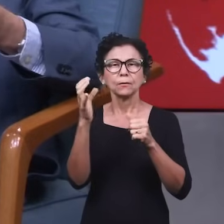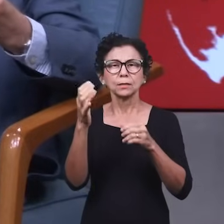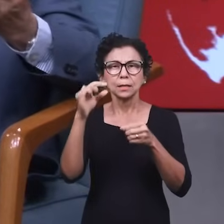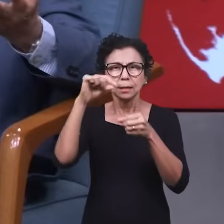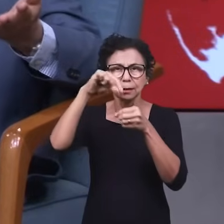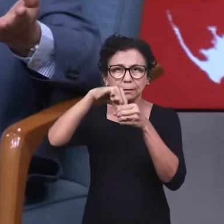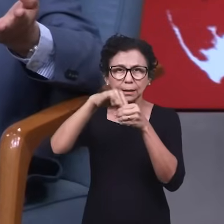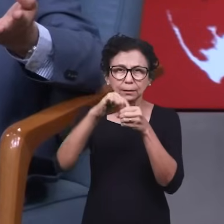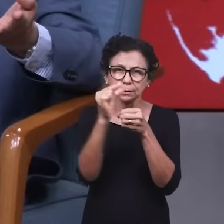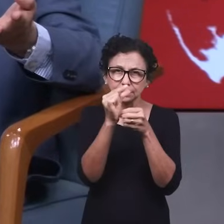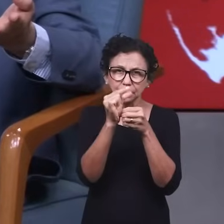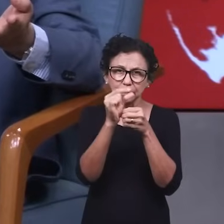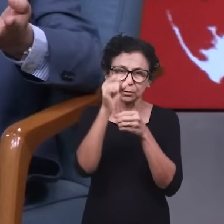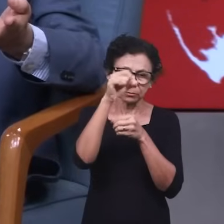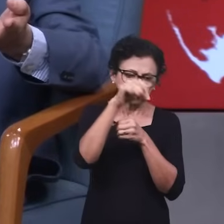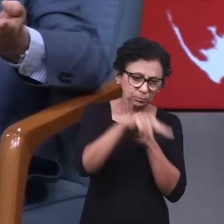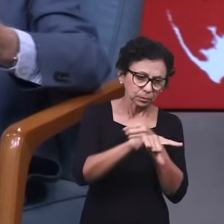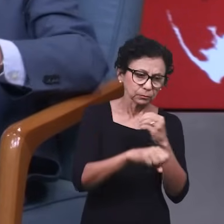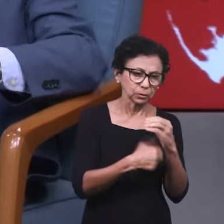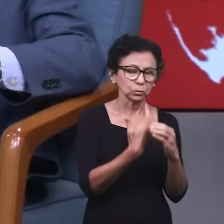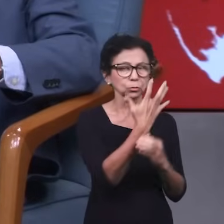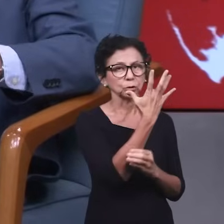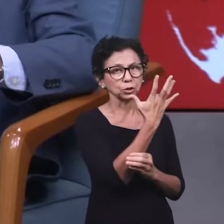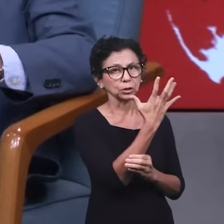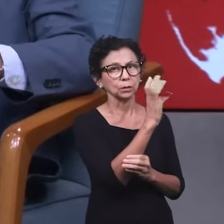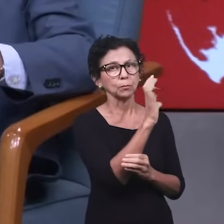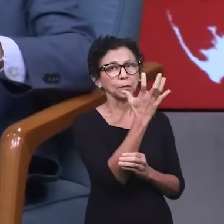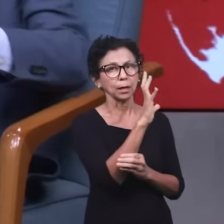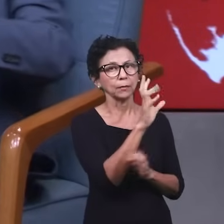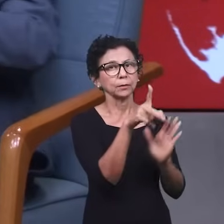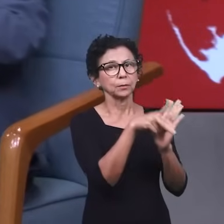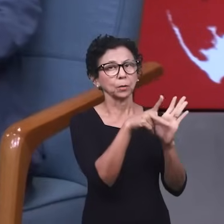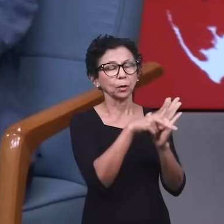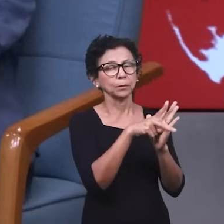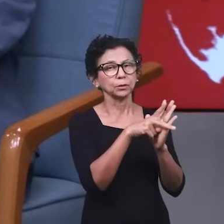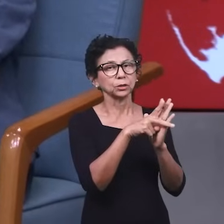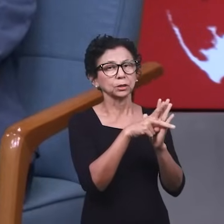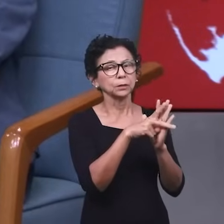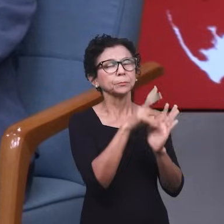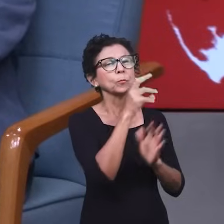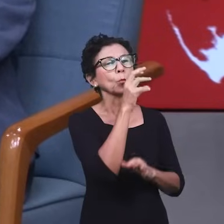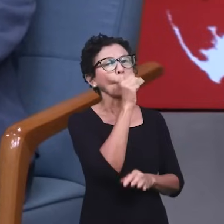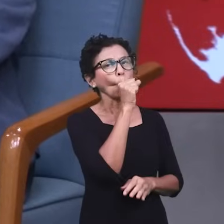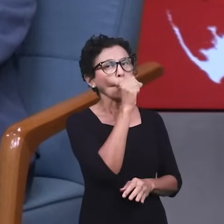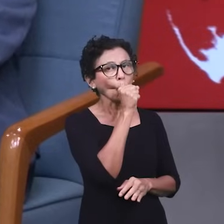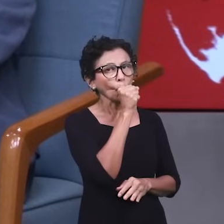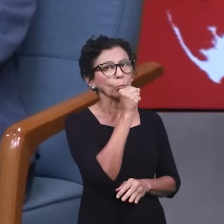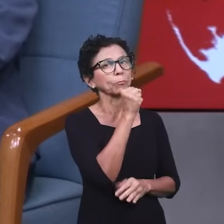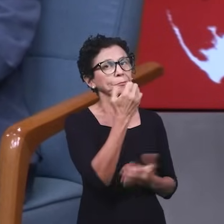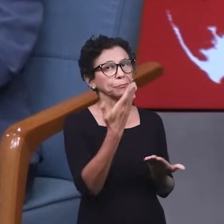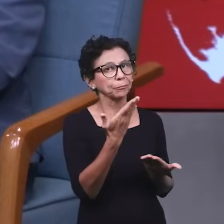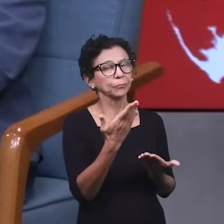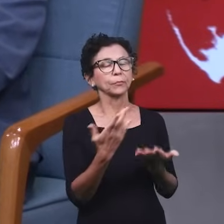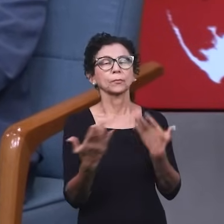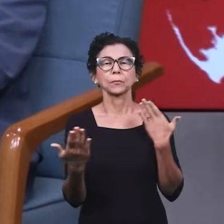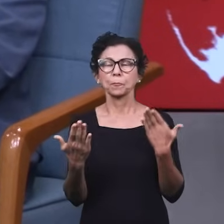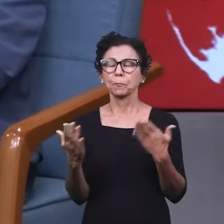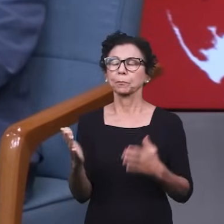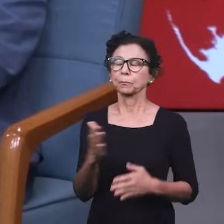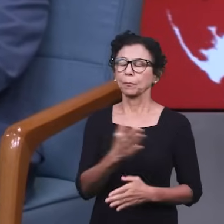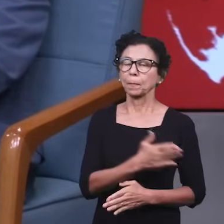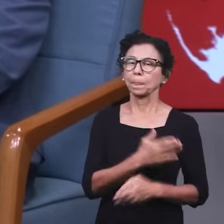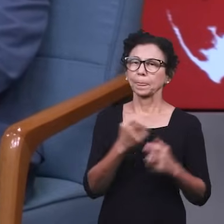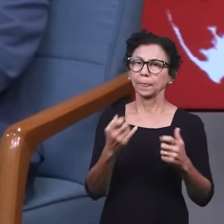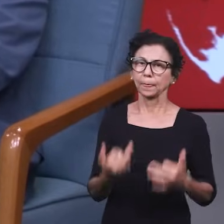foi semeada, e o semeador é o Espírito Santo, nós chegamos nessa época nossa, agora,